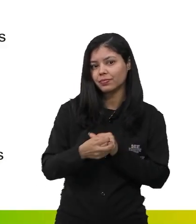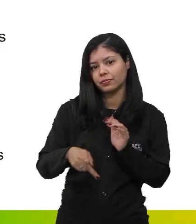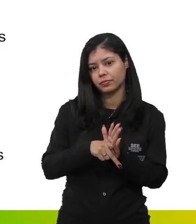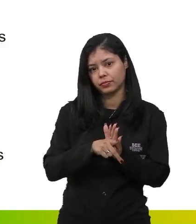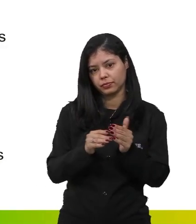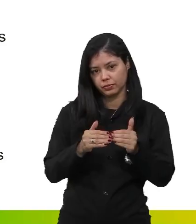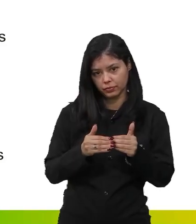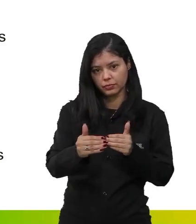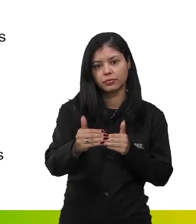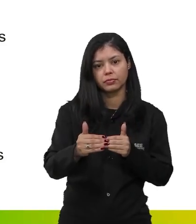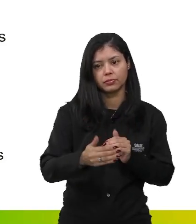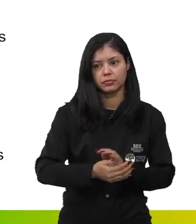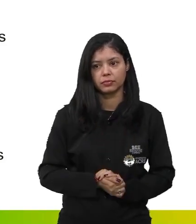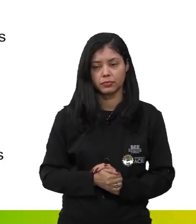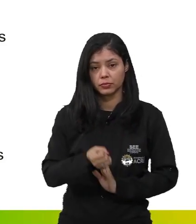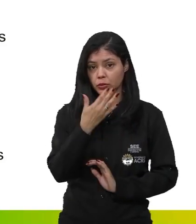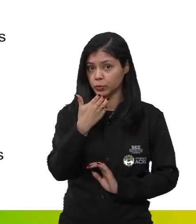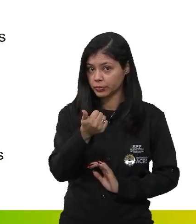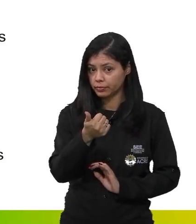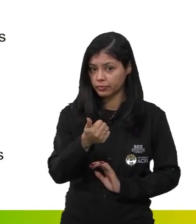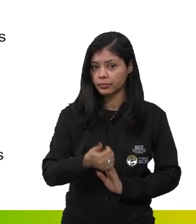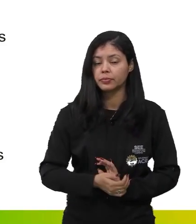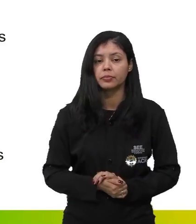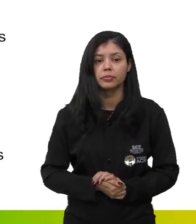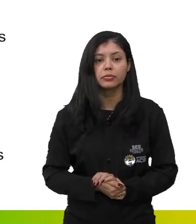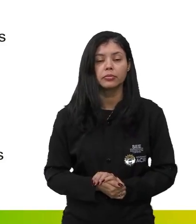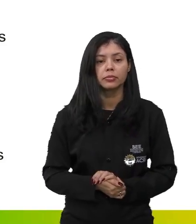virá a seguir. Tudo bem aí?